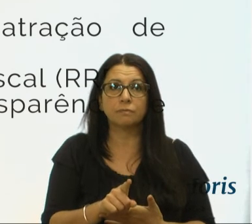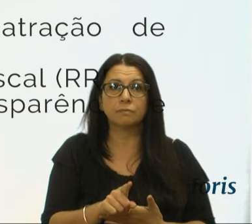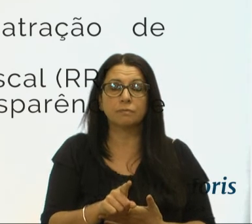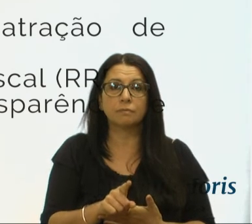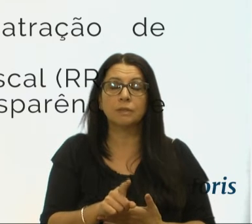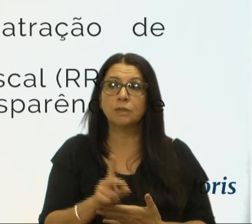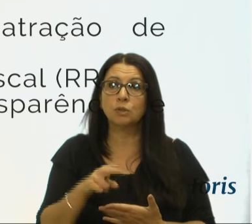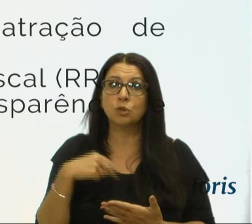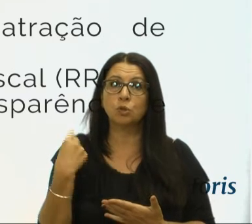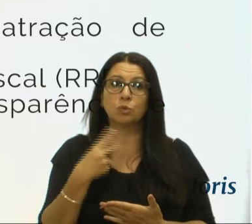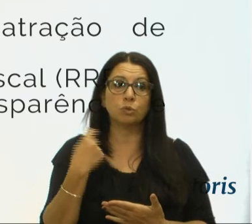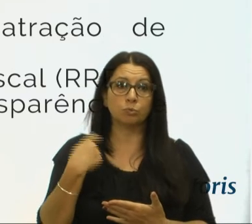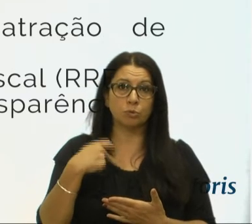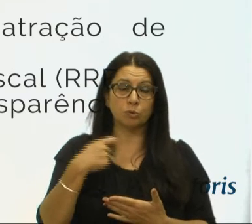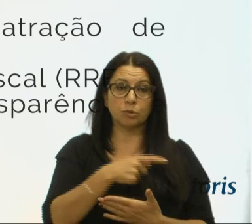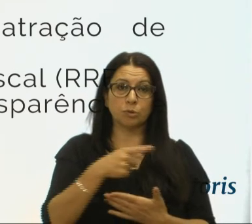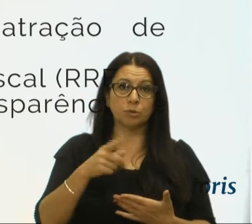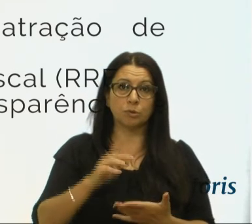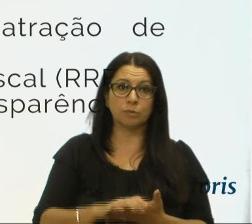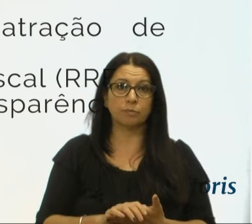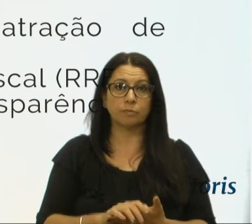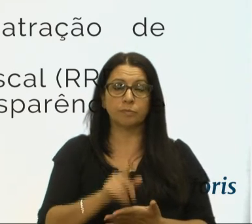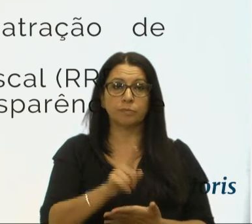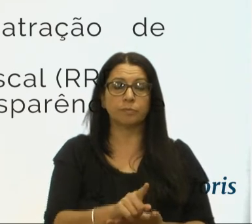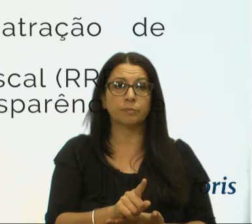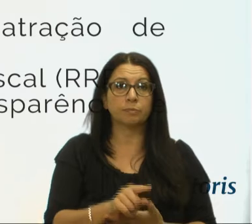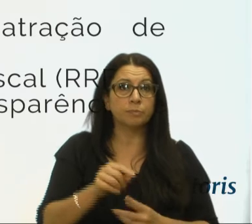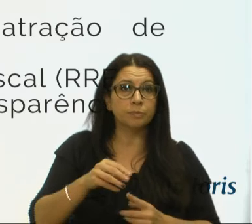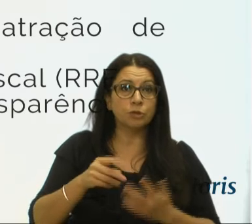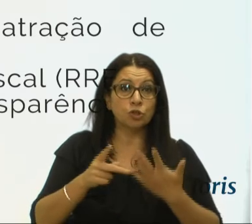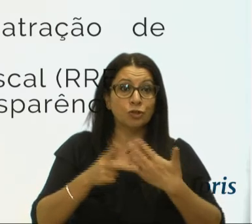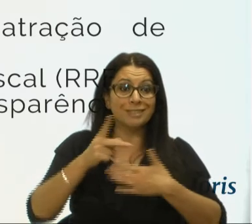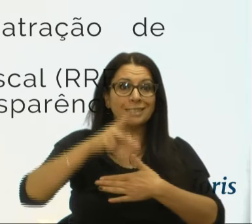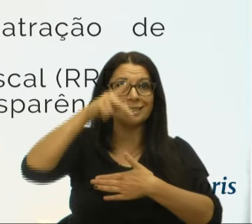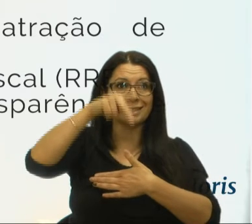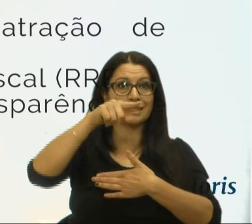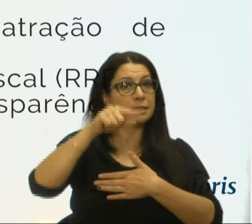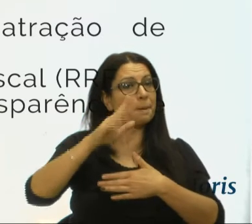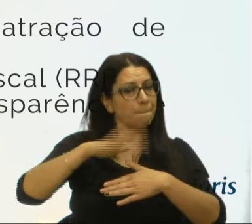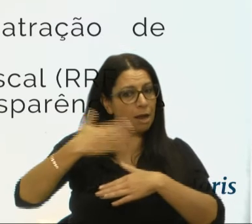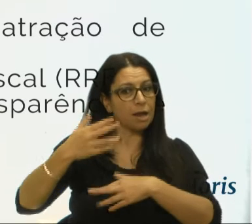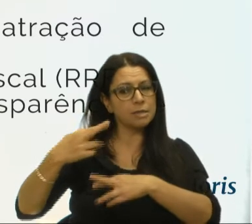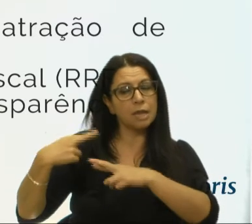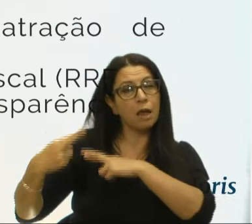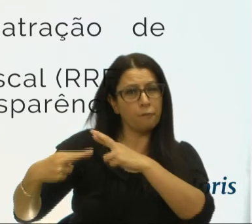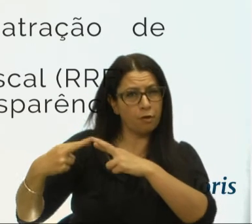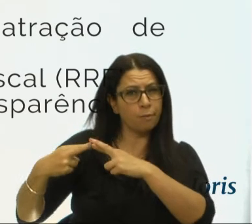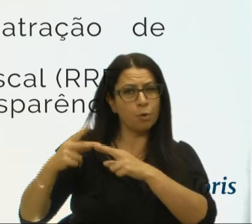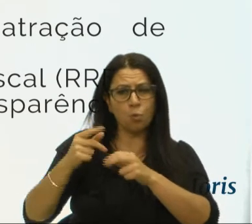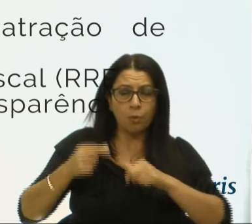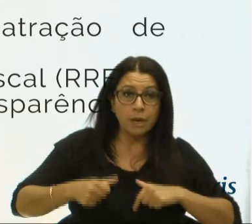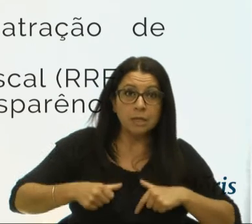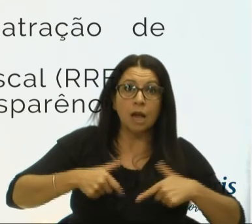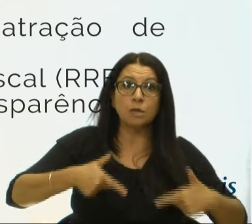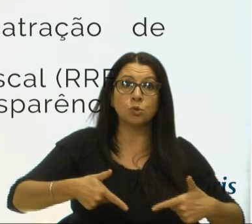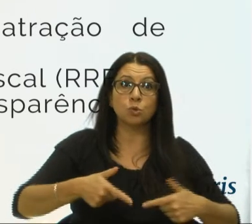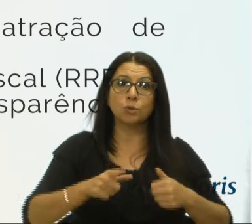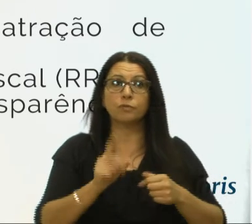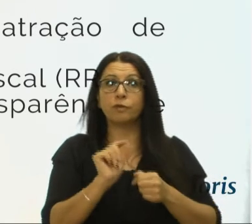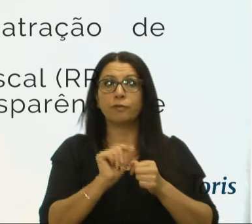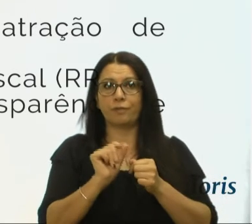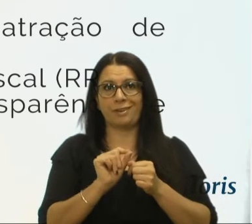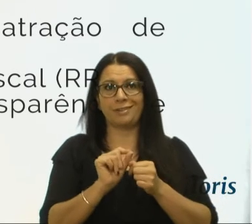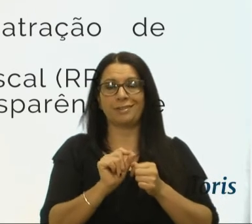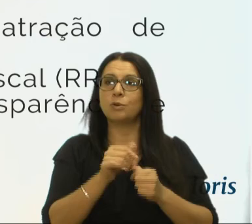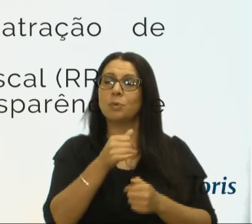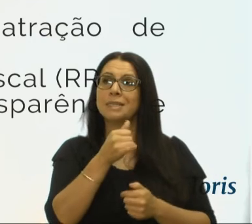E nós precisamos, então, né, destacar que, além dessa reforma, outras ações foram tomadas. Por exemplo,